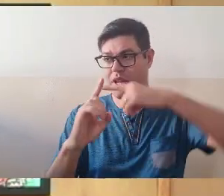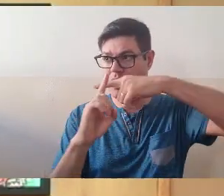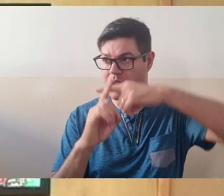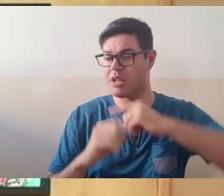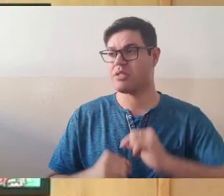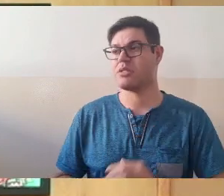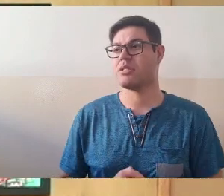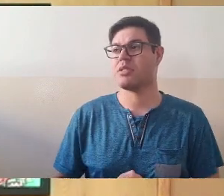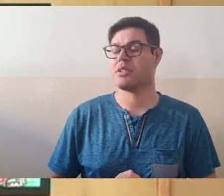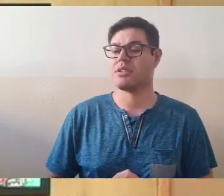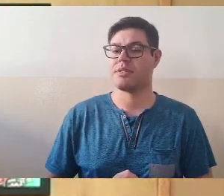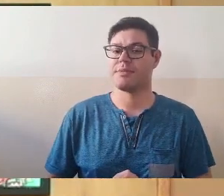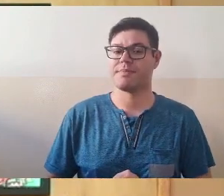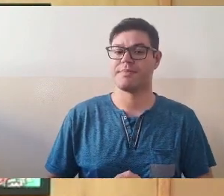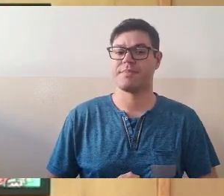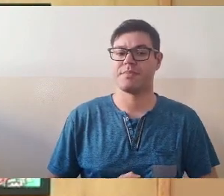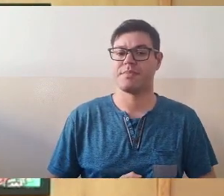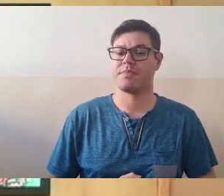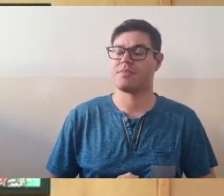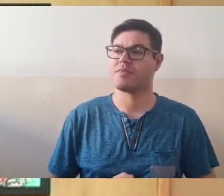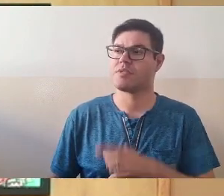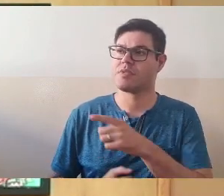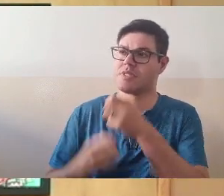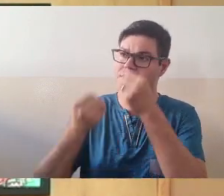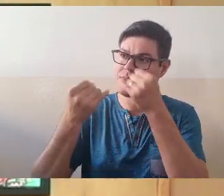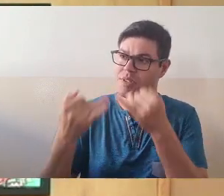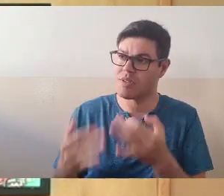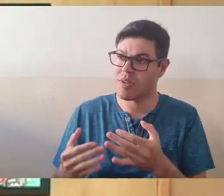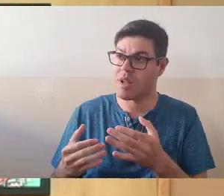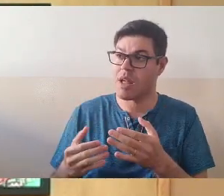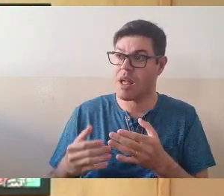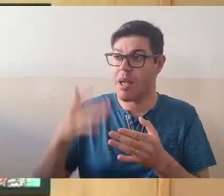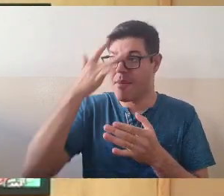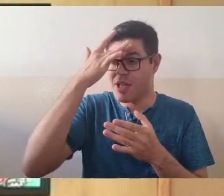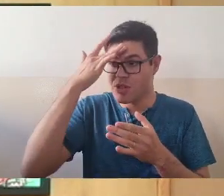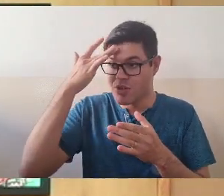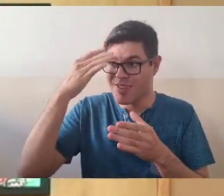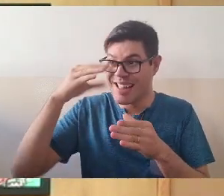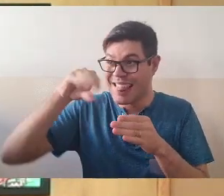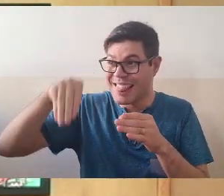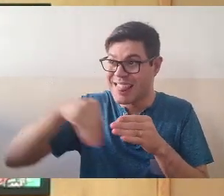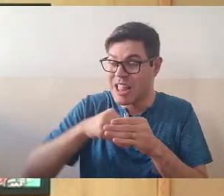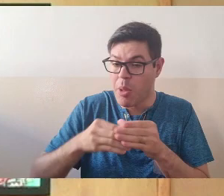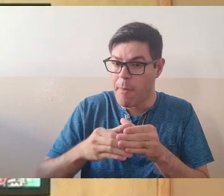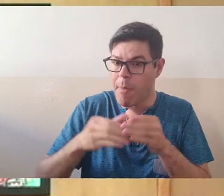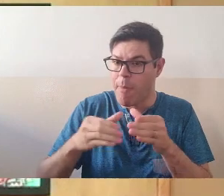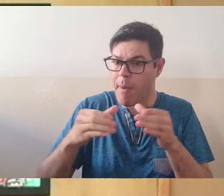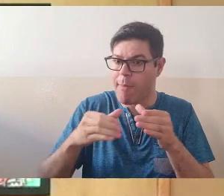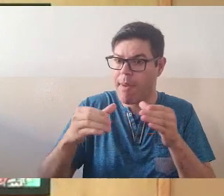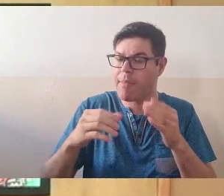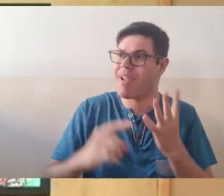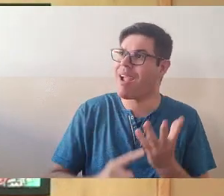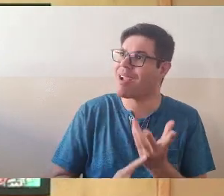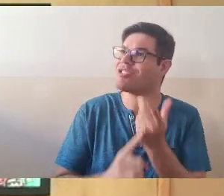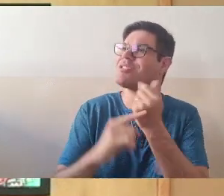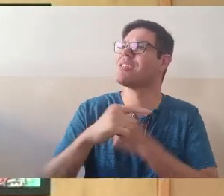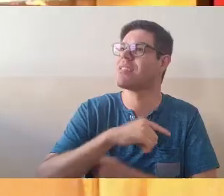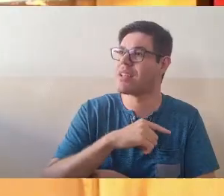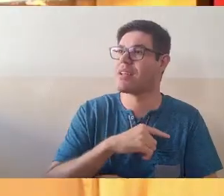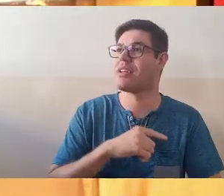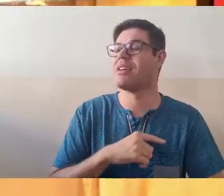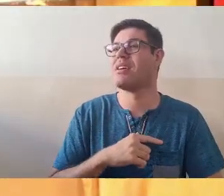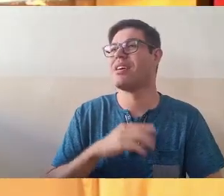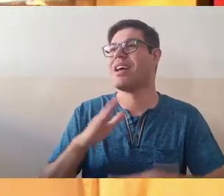igreja, e a igreja, como você falou, um celeiro de Exatamente. profissionais, Maravilhosa. músicos, né? Porque tem um pessoal lá que